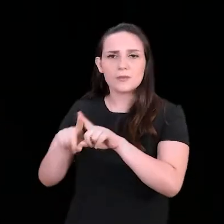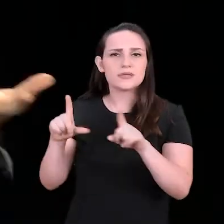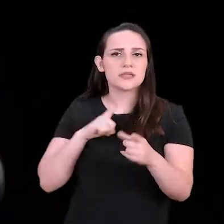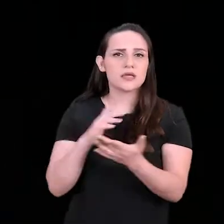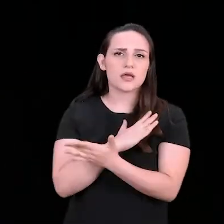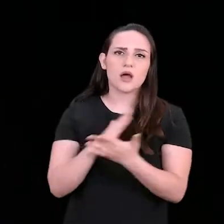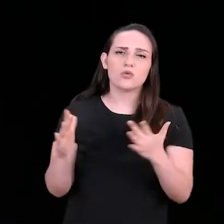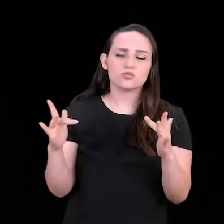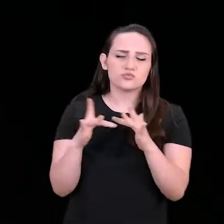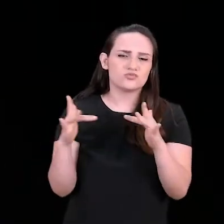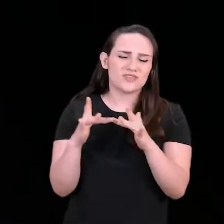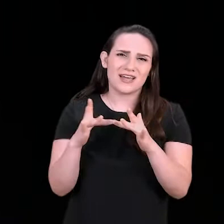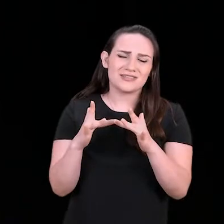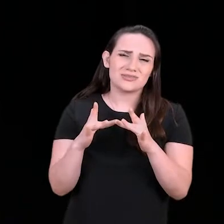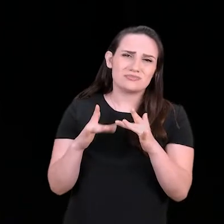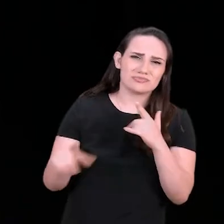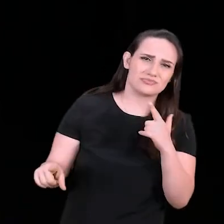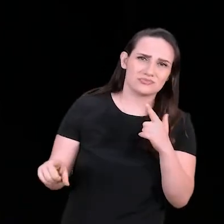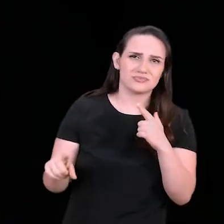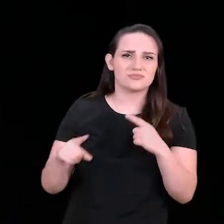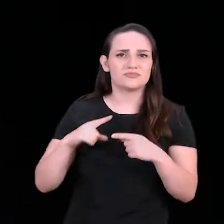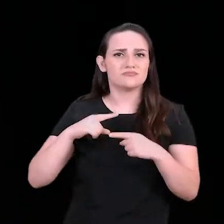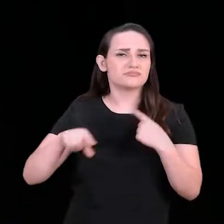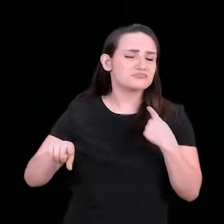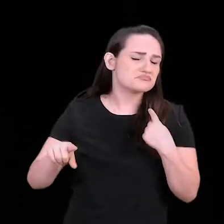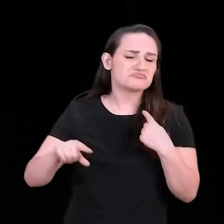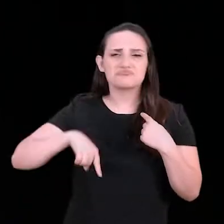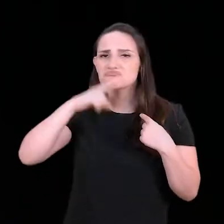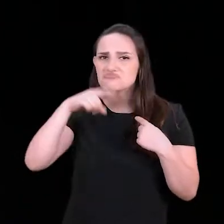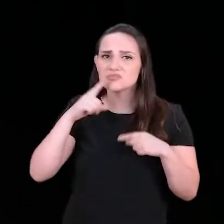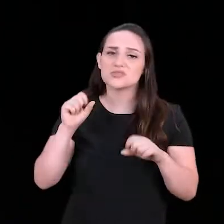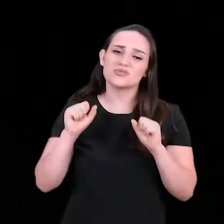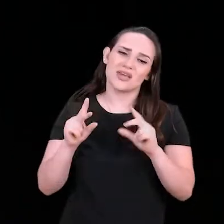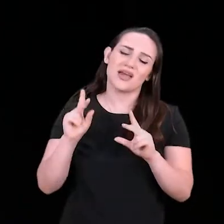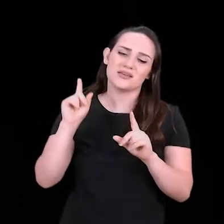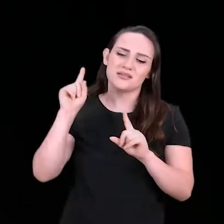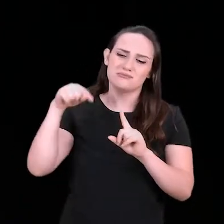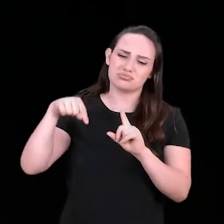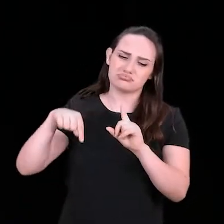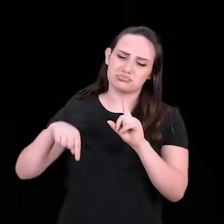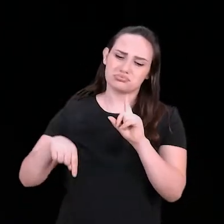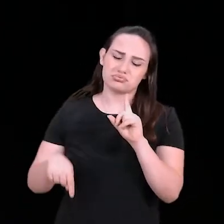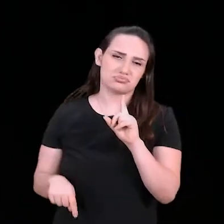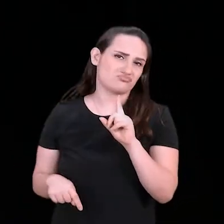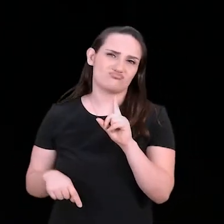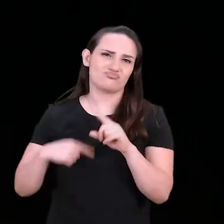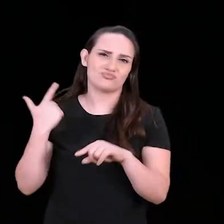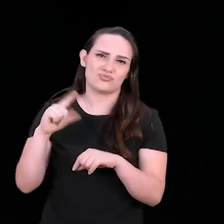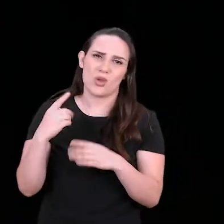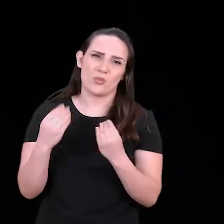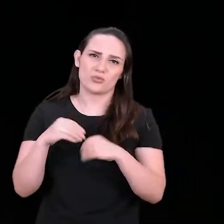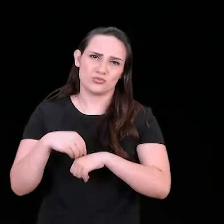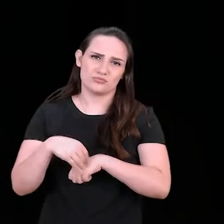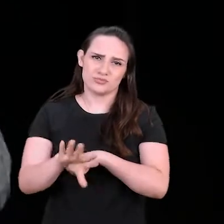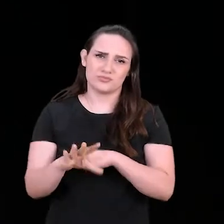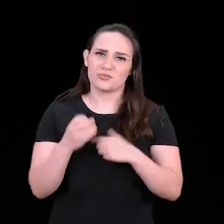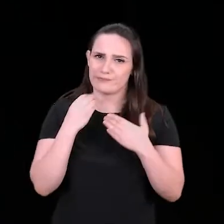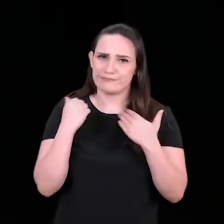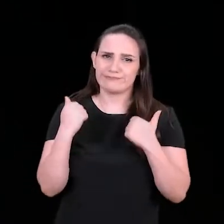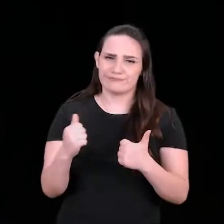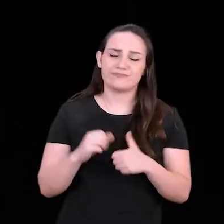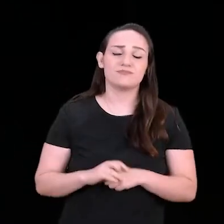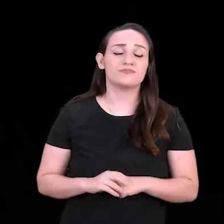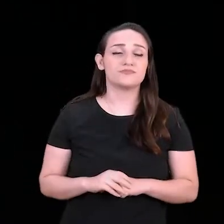de conexão ali com o usuário, ficava bem abaixo os números, né, que eles